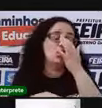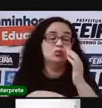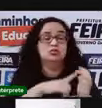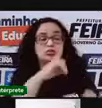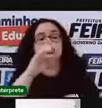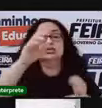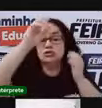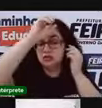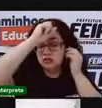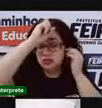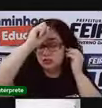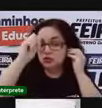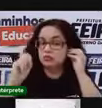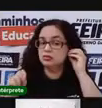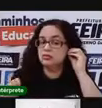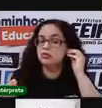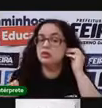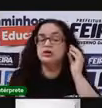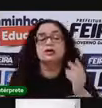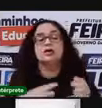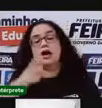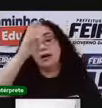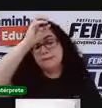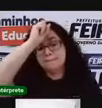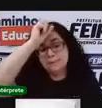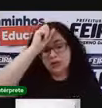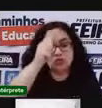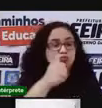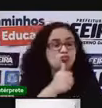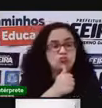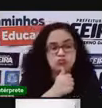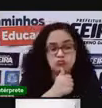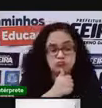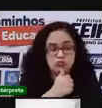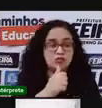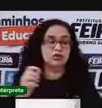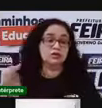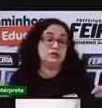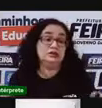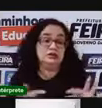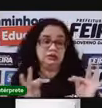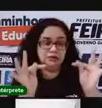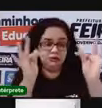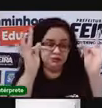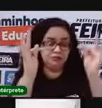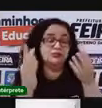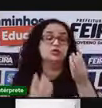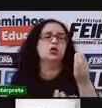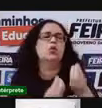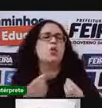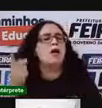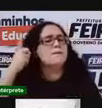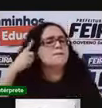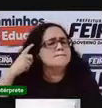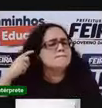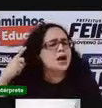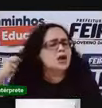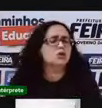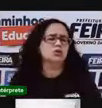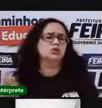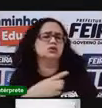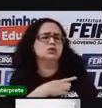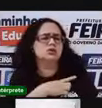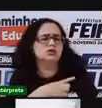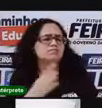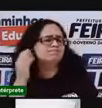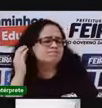tá bom? Que não aprendeu ainda a lidar com essas técnicas, não é? Com o barulho que existe no microfone